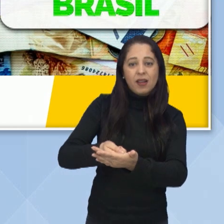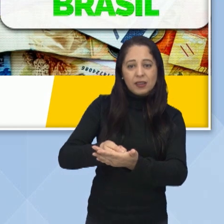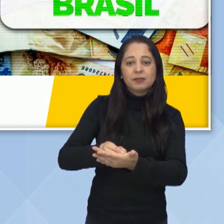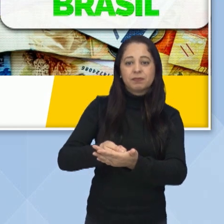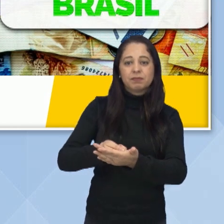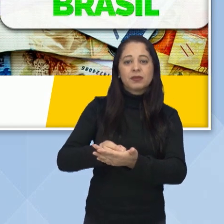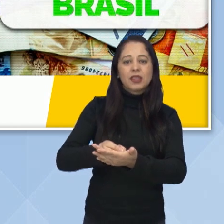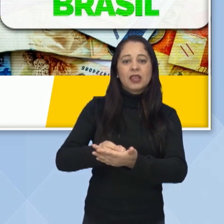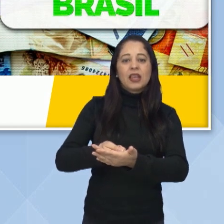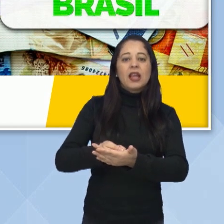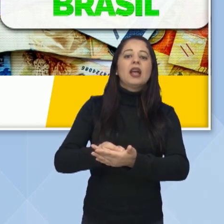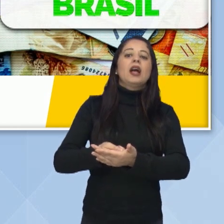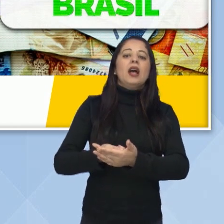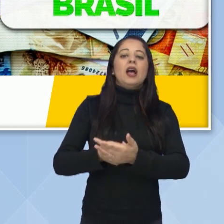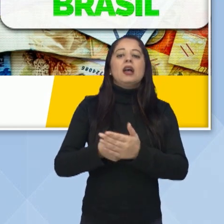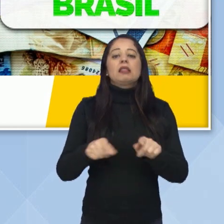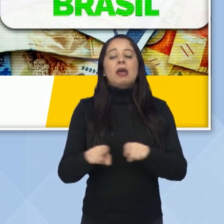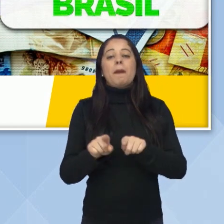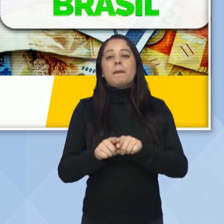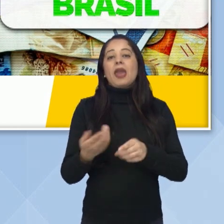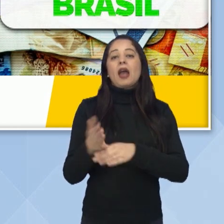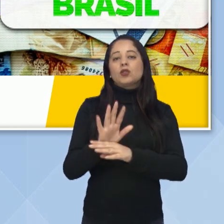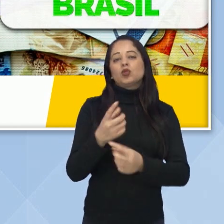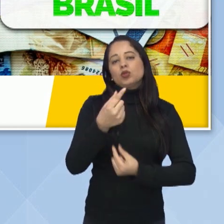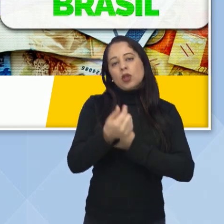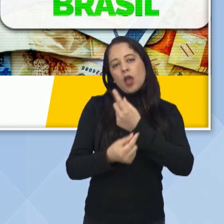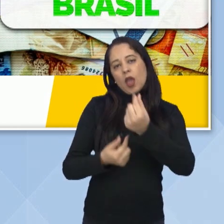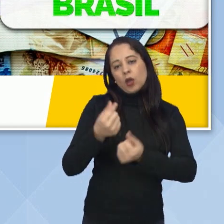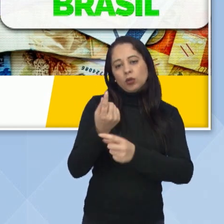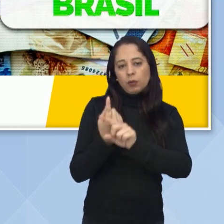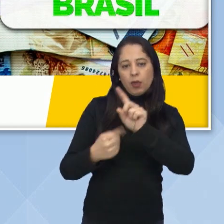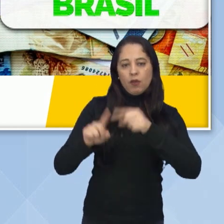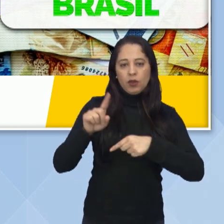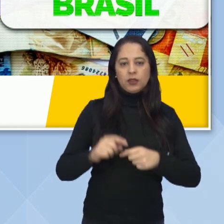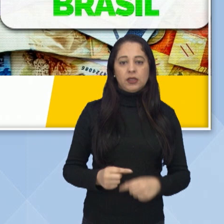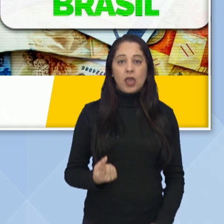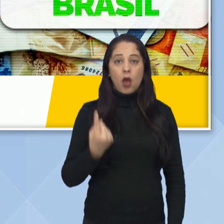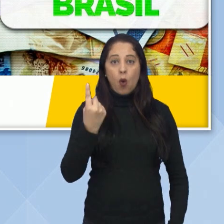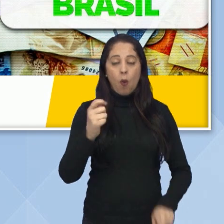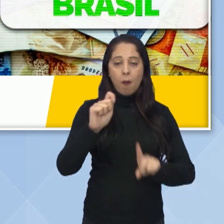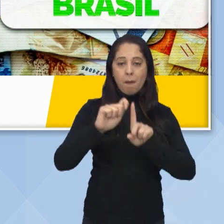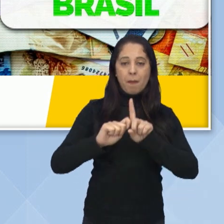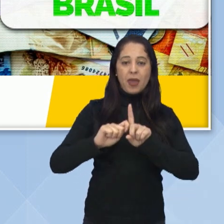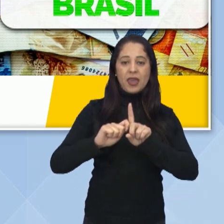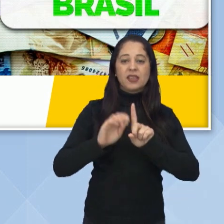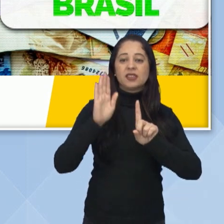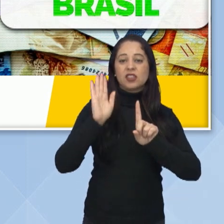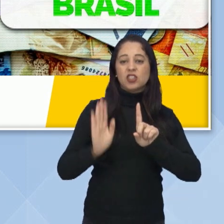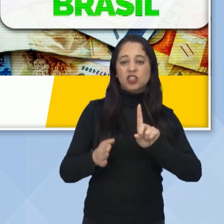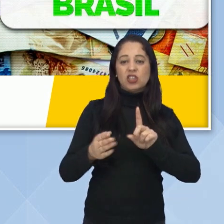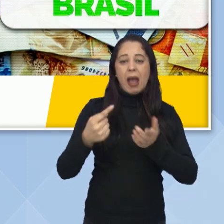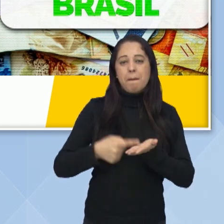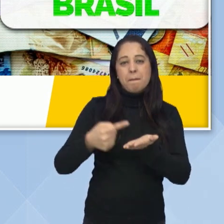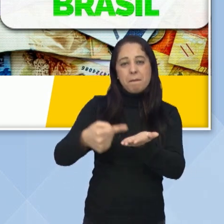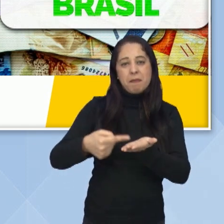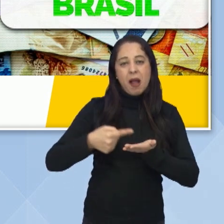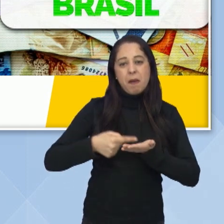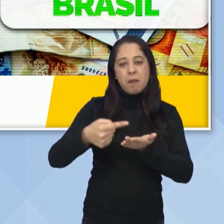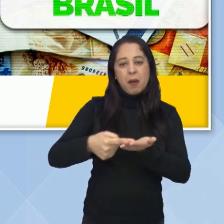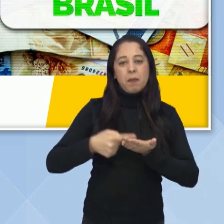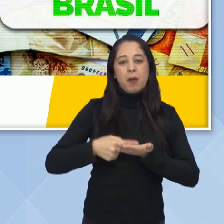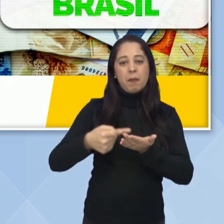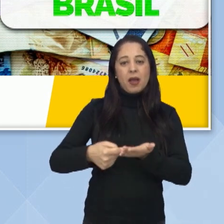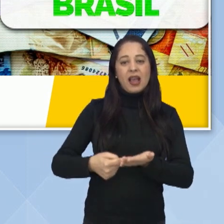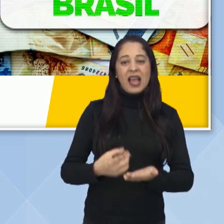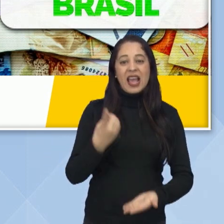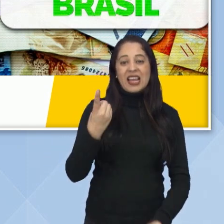também faz a economia girar. Em apenas um mês, foram renegociados a cerca